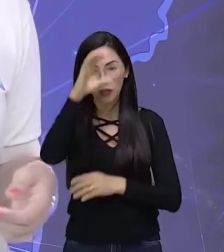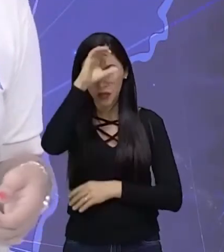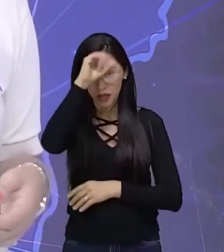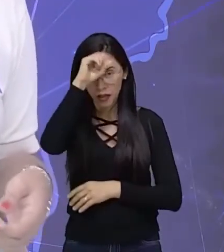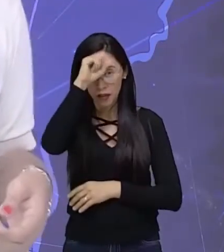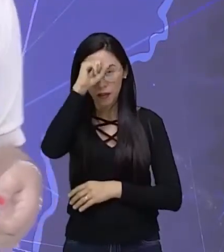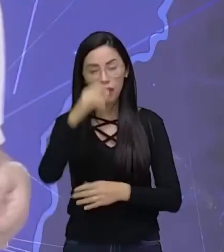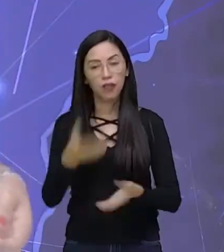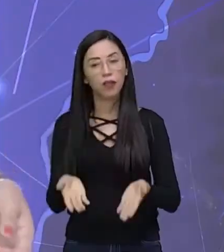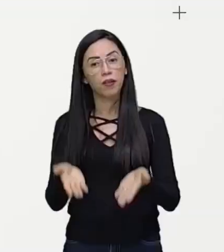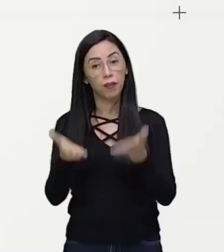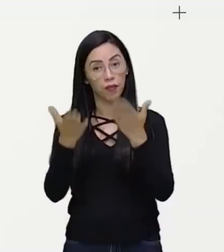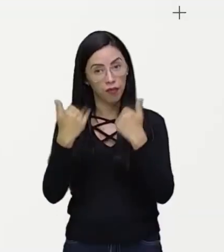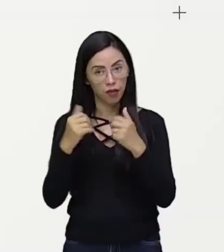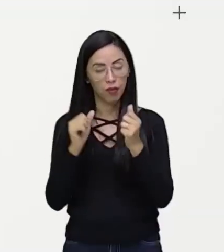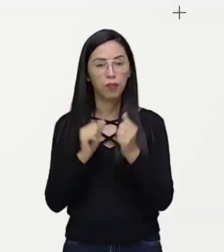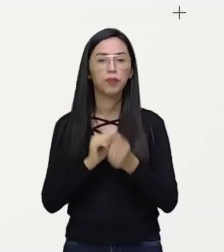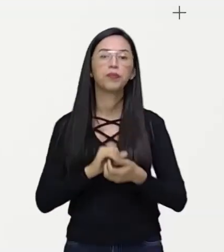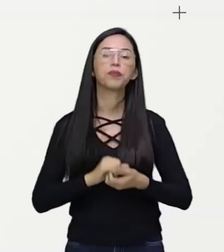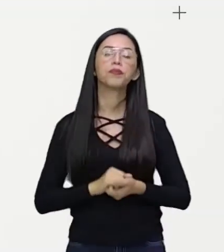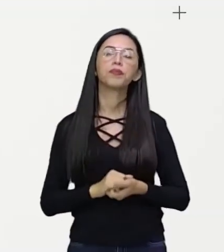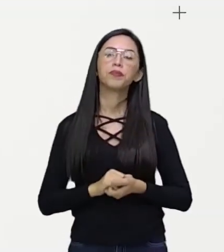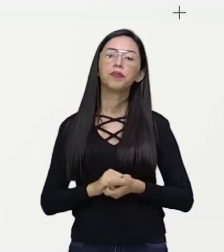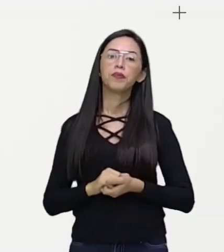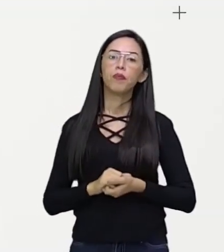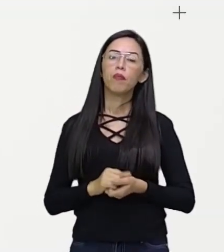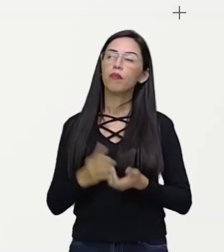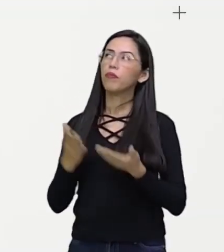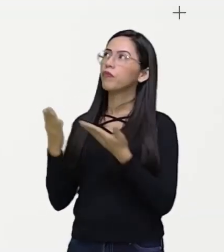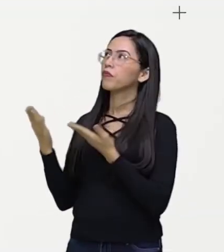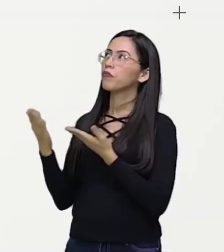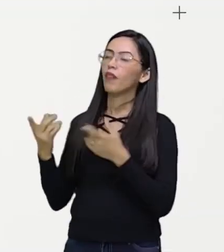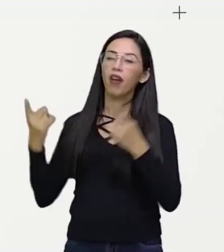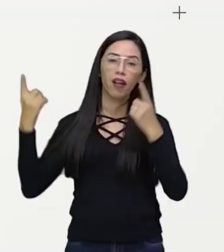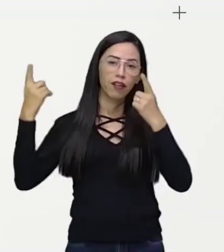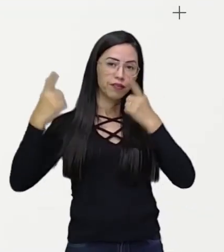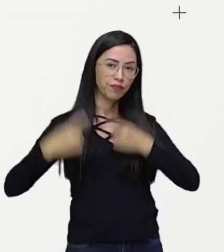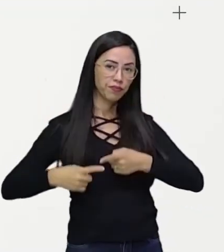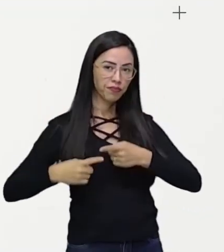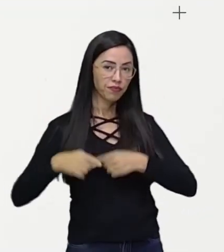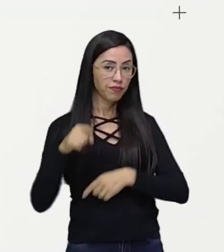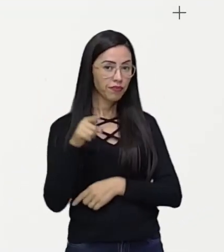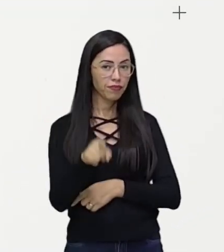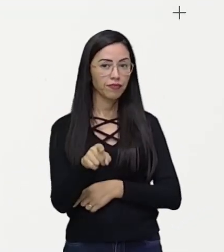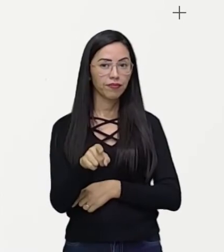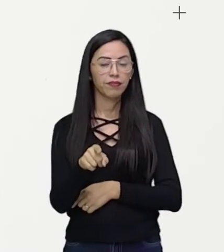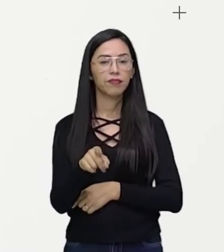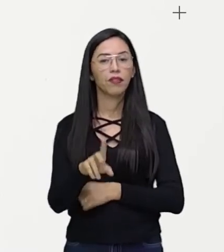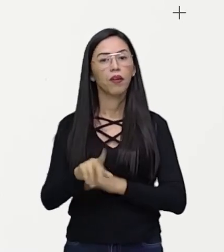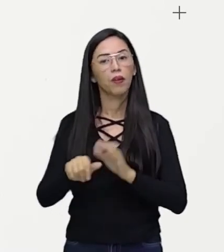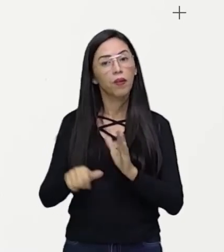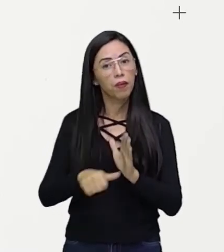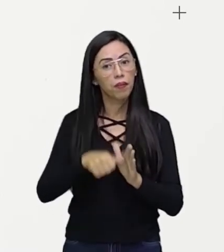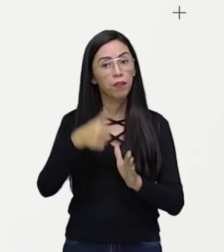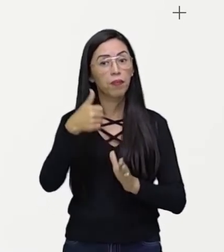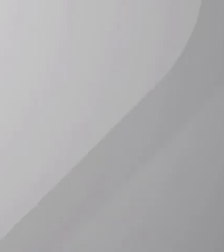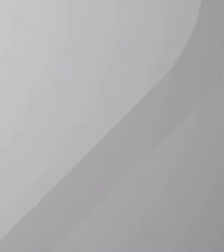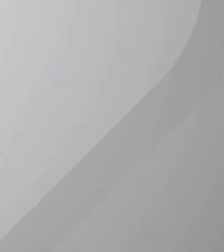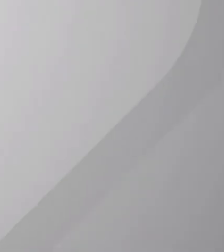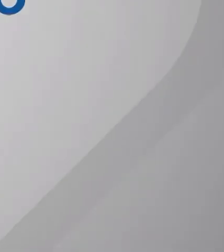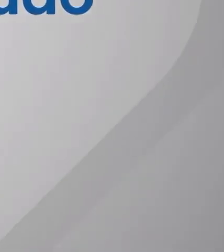peguem o lápis, borracha, lápis de cor, crianças, é hora de exercitar. Eu sei que vocês sabem, mas vamos lá